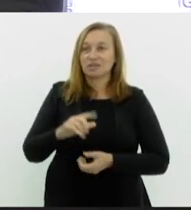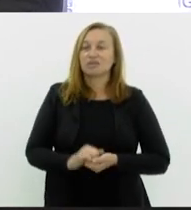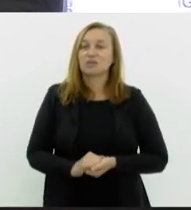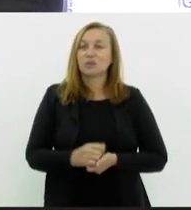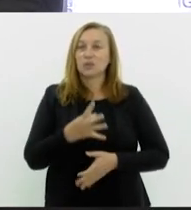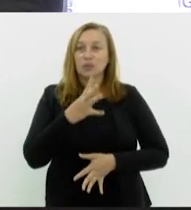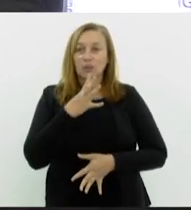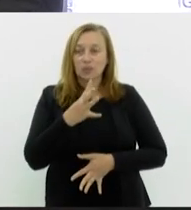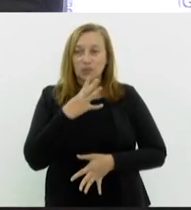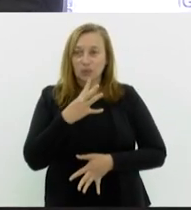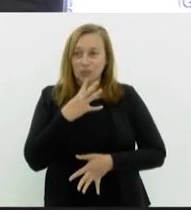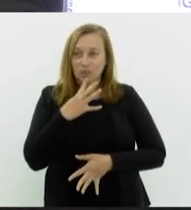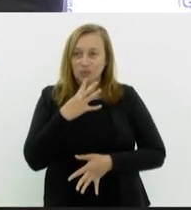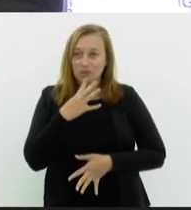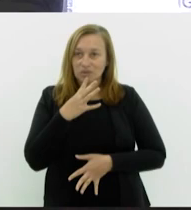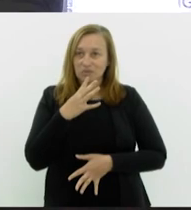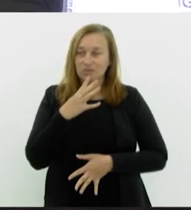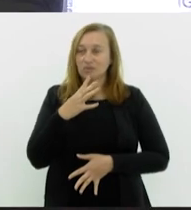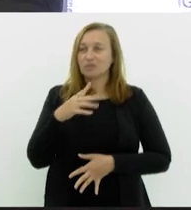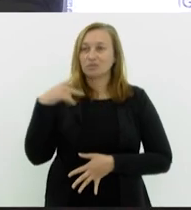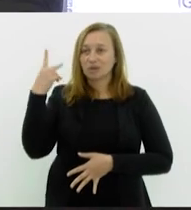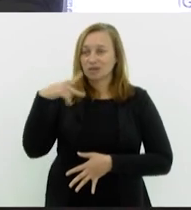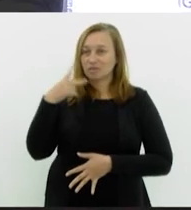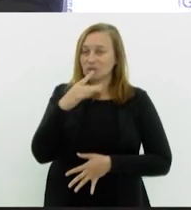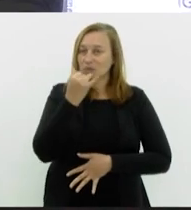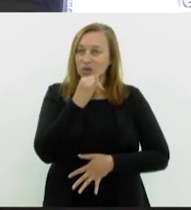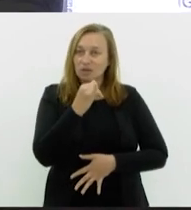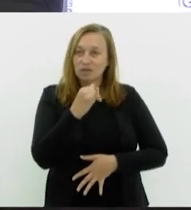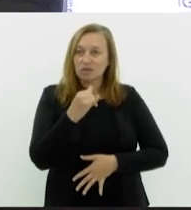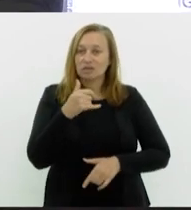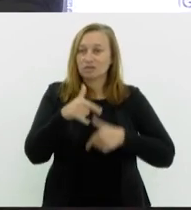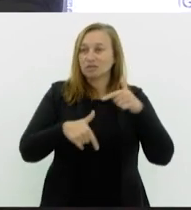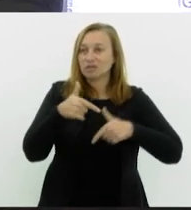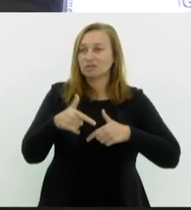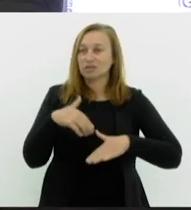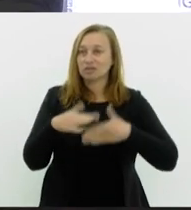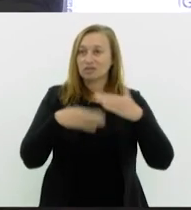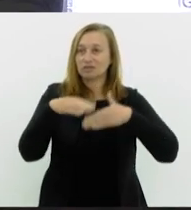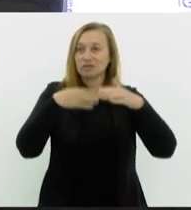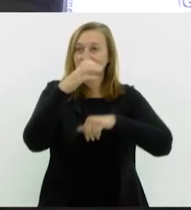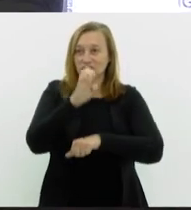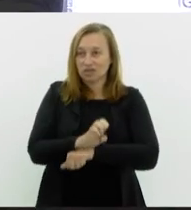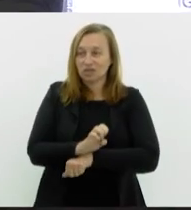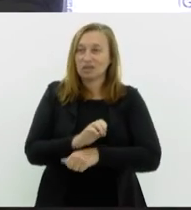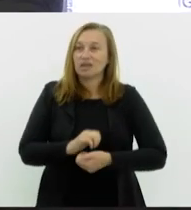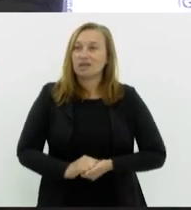do Parlamento Fluminense ao trabalho desenvolvido em prol do nosso Estado.